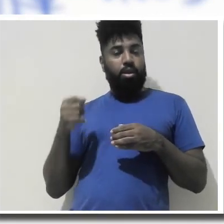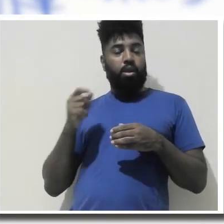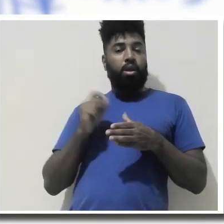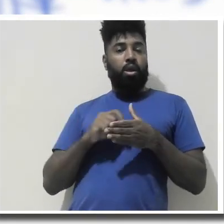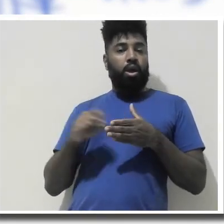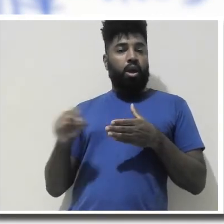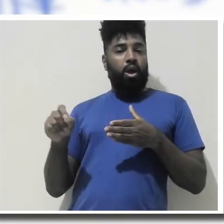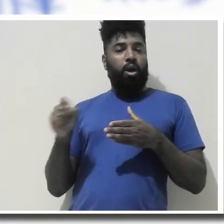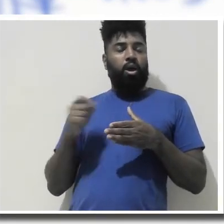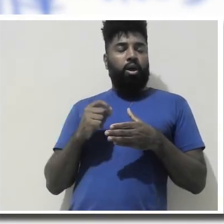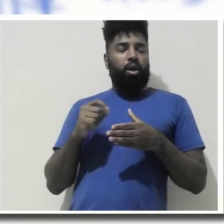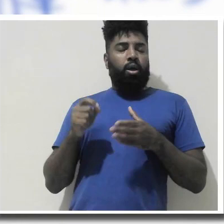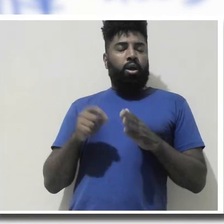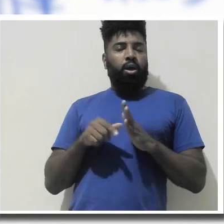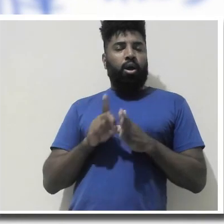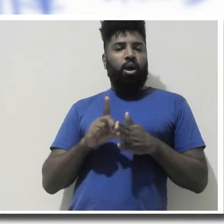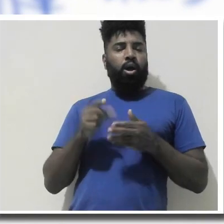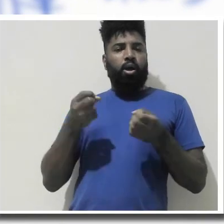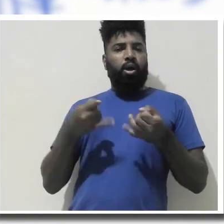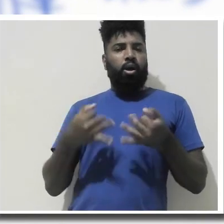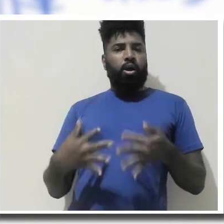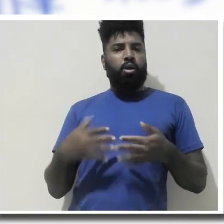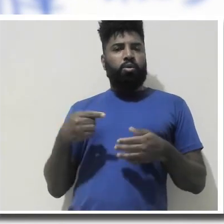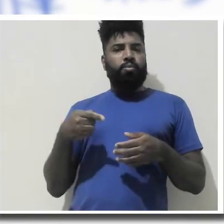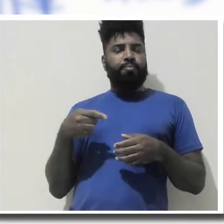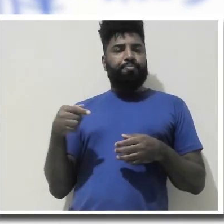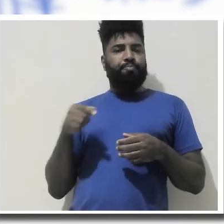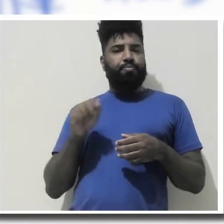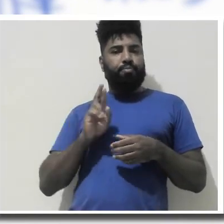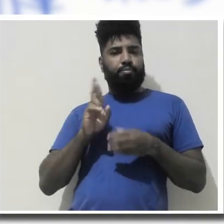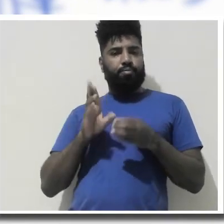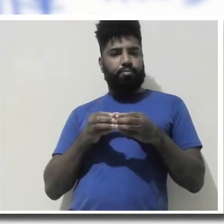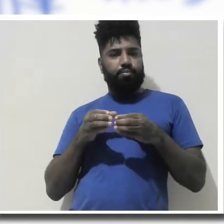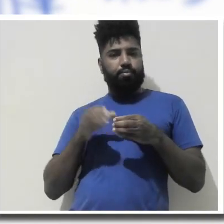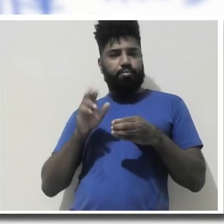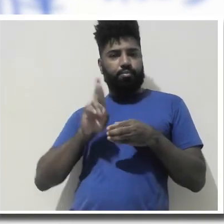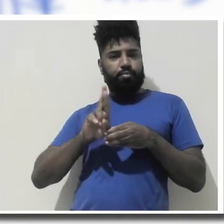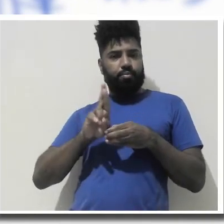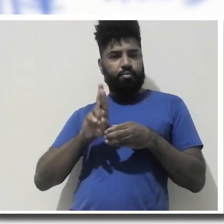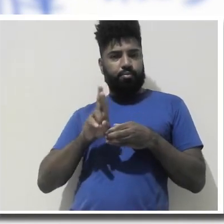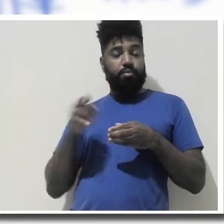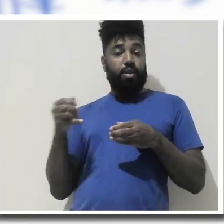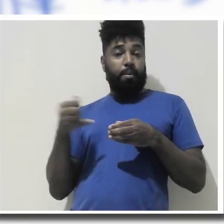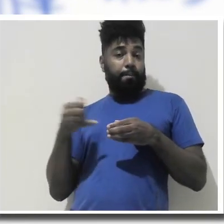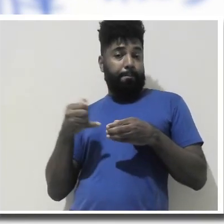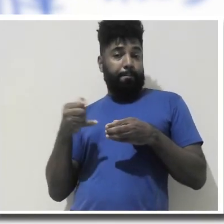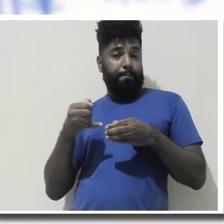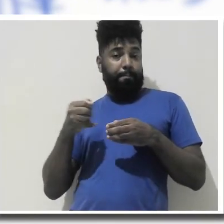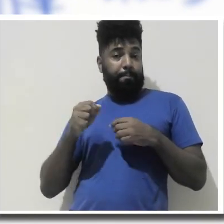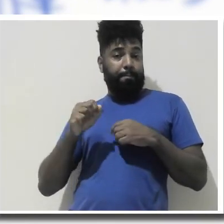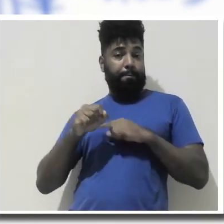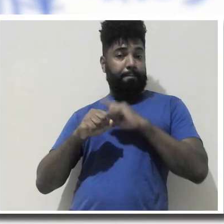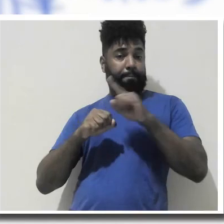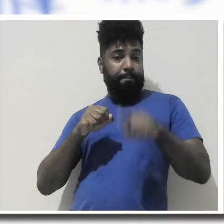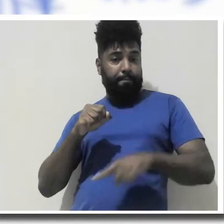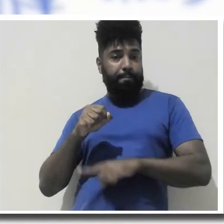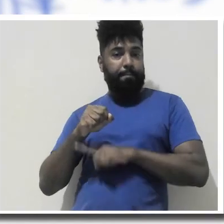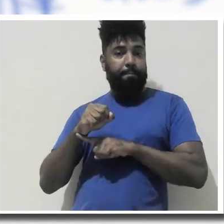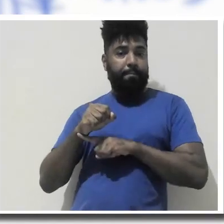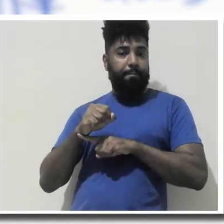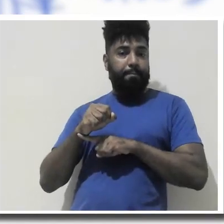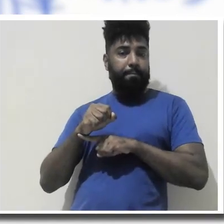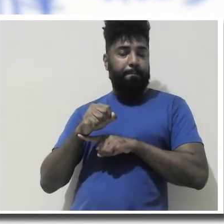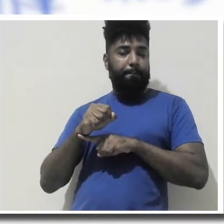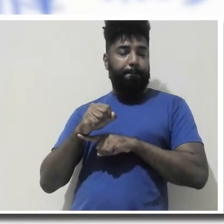notação anterior, colocando reais, o menos na parte inferior,